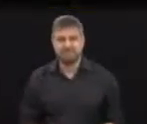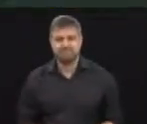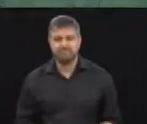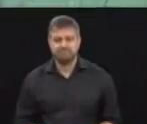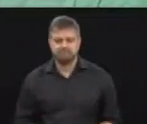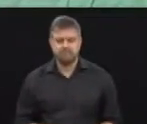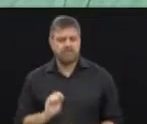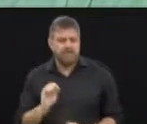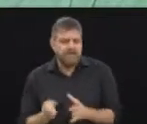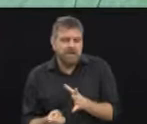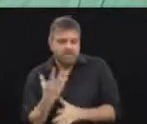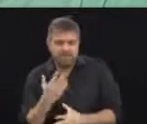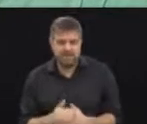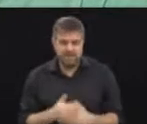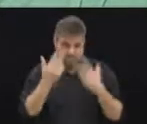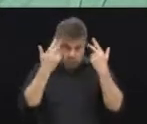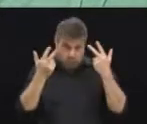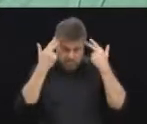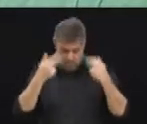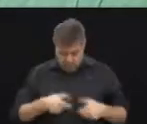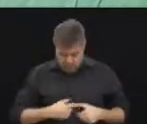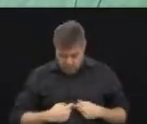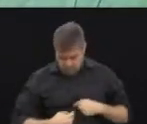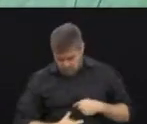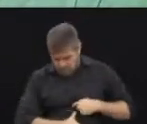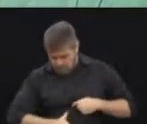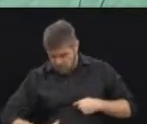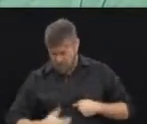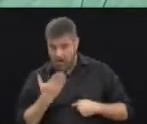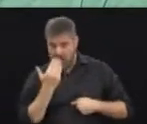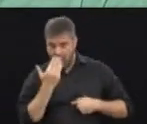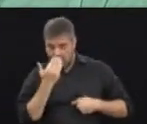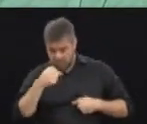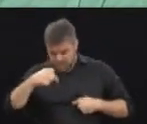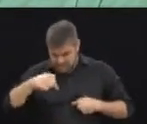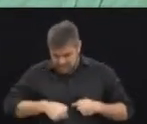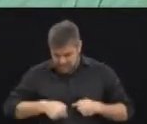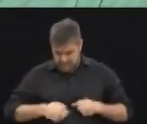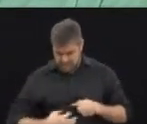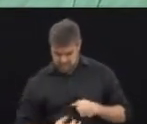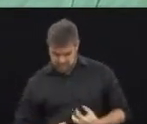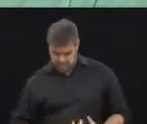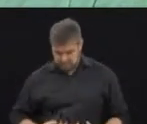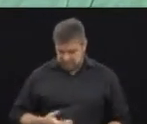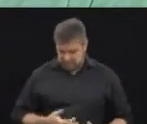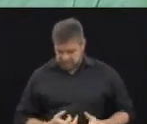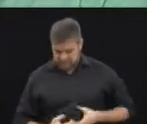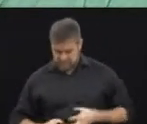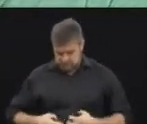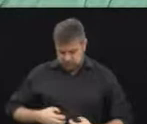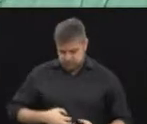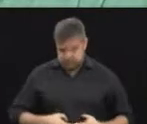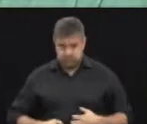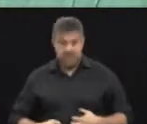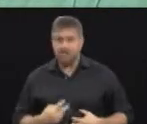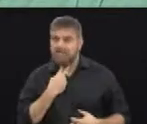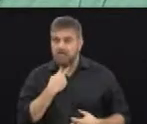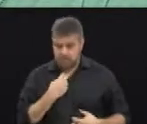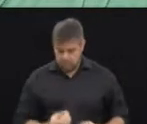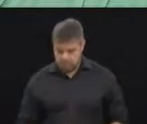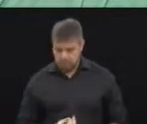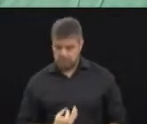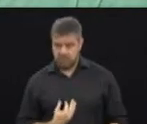Filho. Normalmente, o conteúdo do estômago, o suco gástrico ou o alimento que está no estômago, ele não